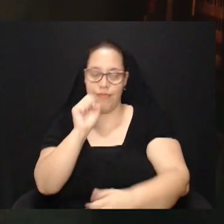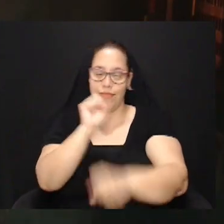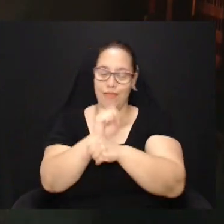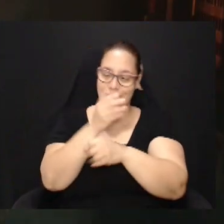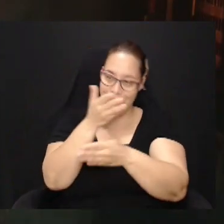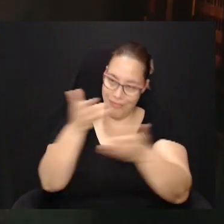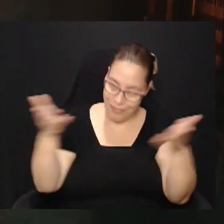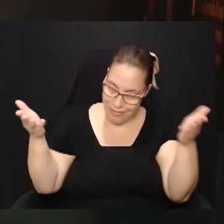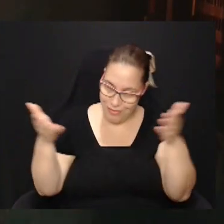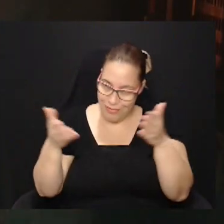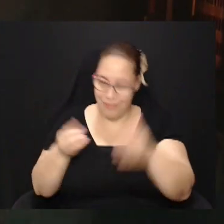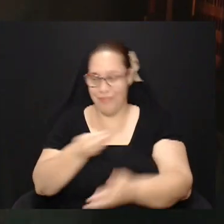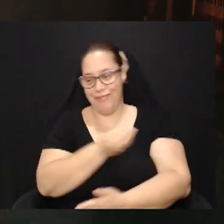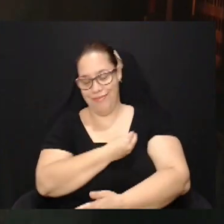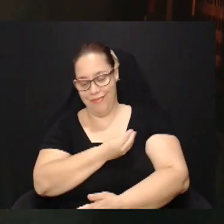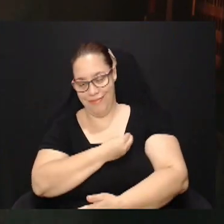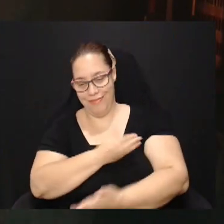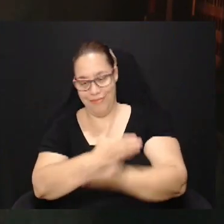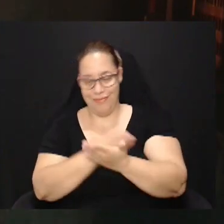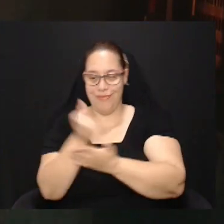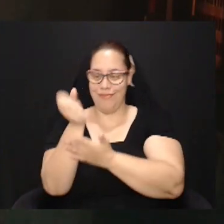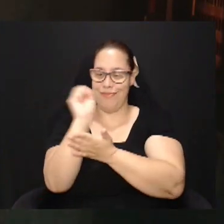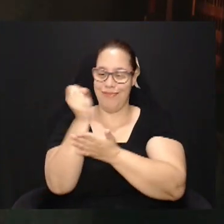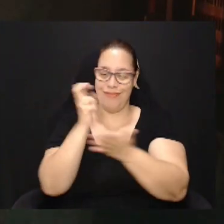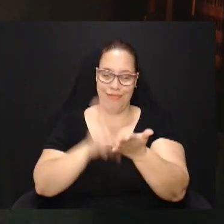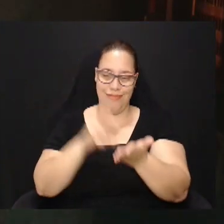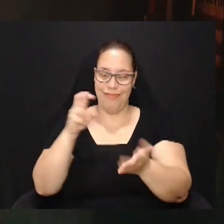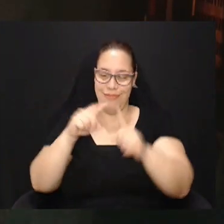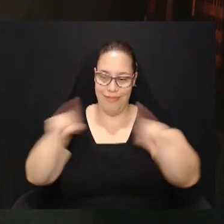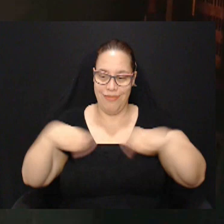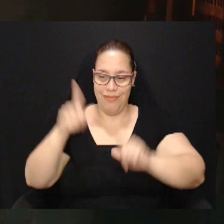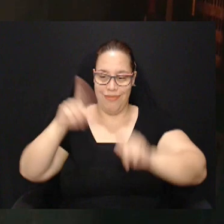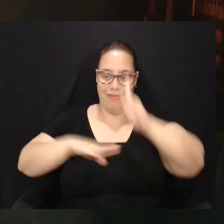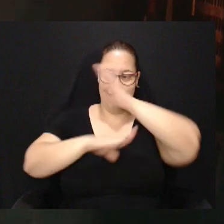É ao vivo, é a partir das 8 da manhã e aqui na TV Câmara